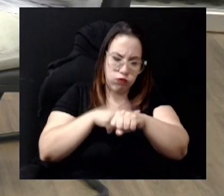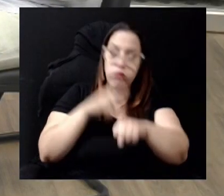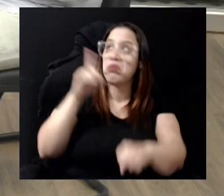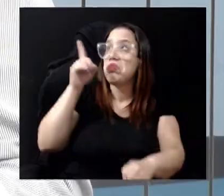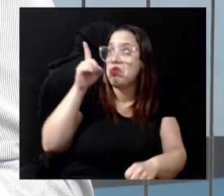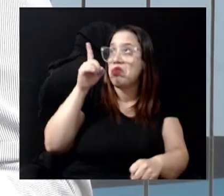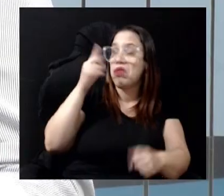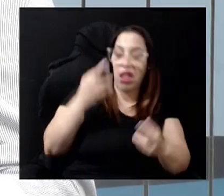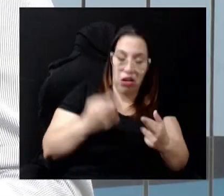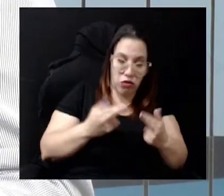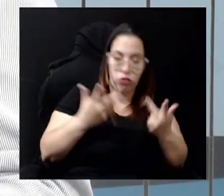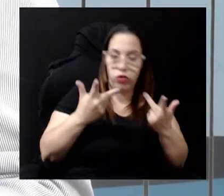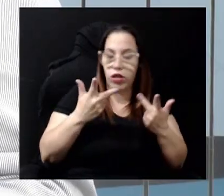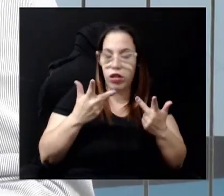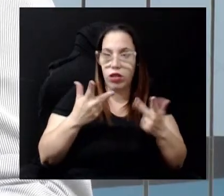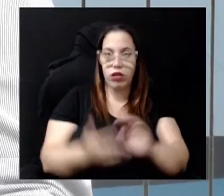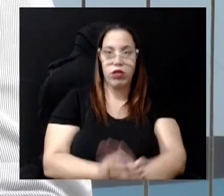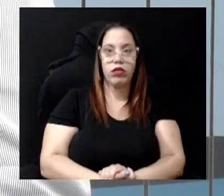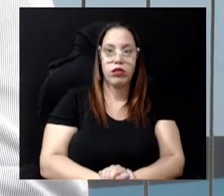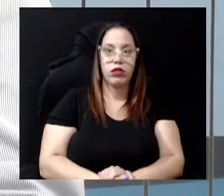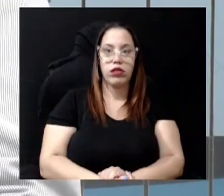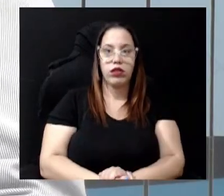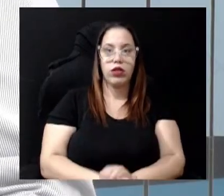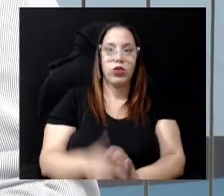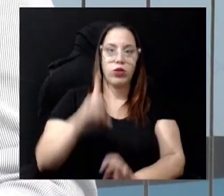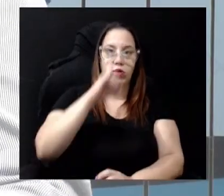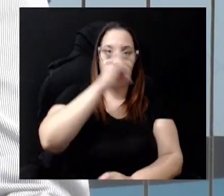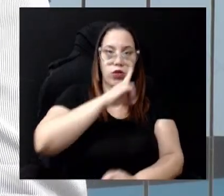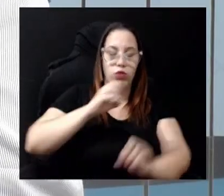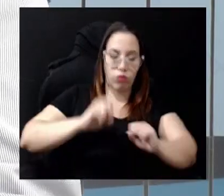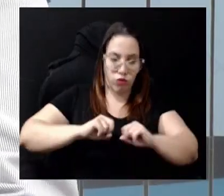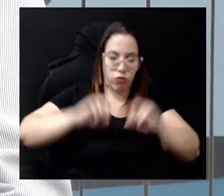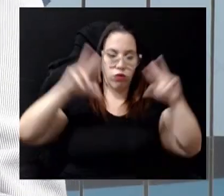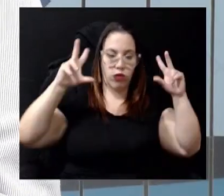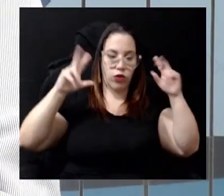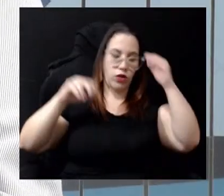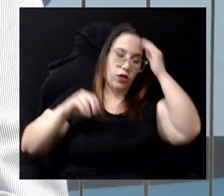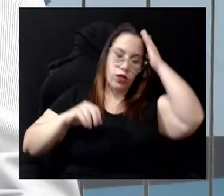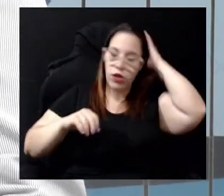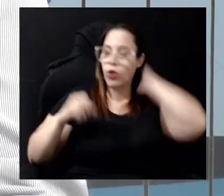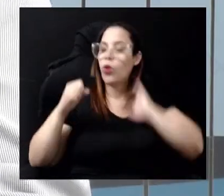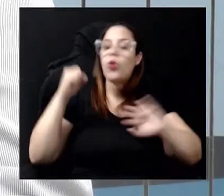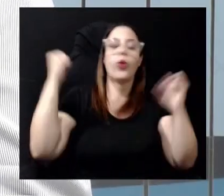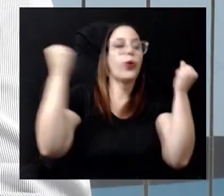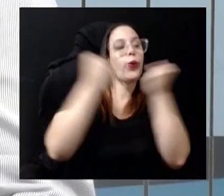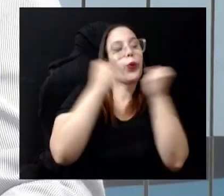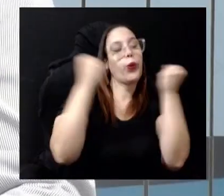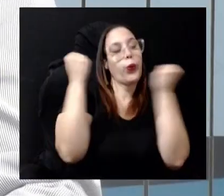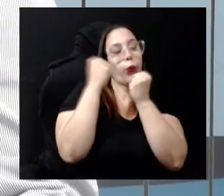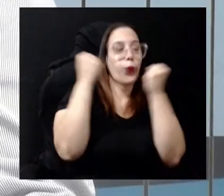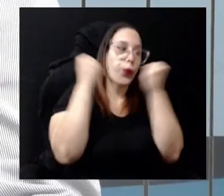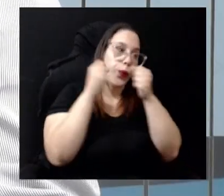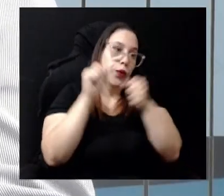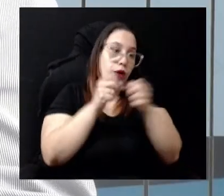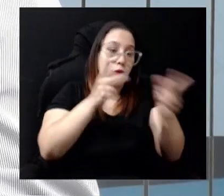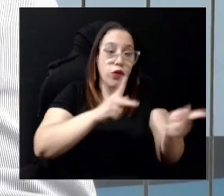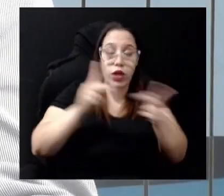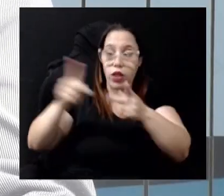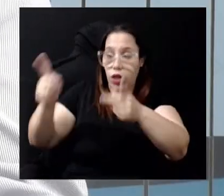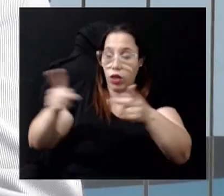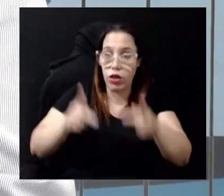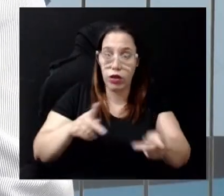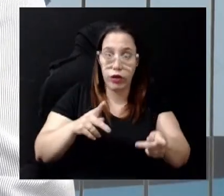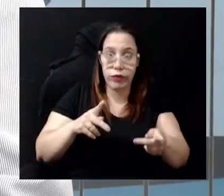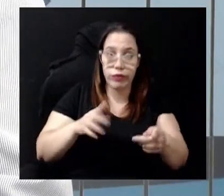diferentes, o dia está mais claro, a sua disposição para fazer uma atividade física, a sua disposição para visitar alguém, cria uma dinâmica